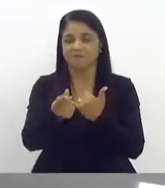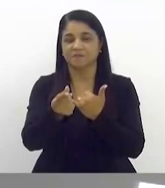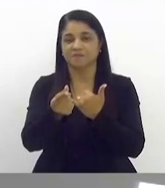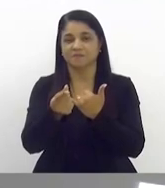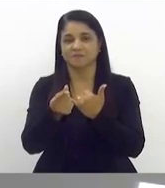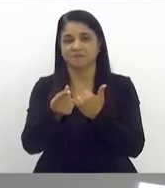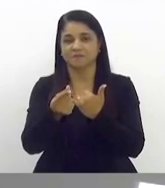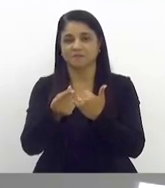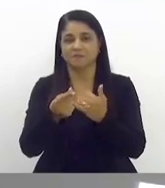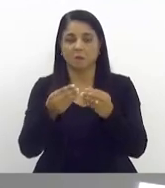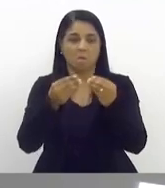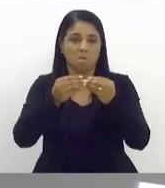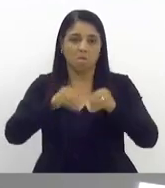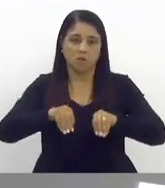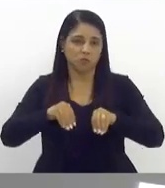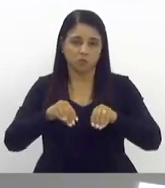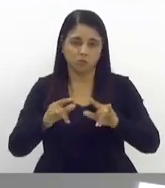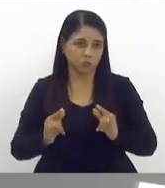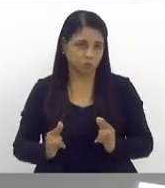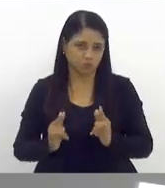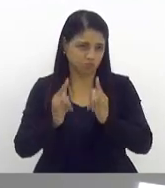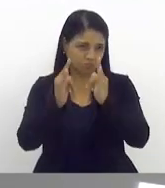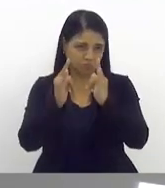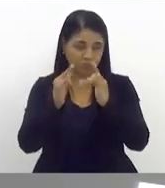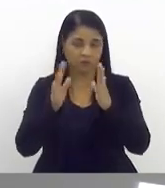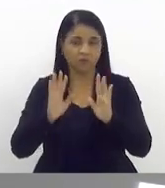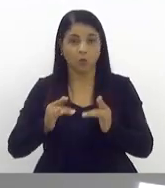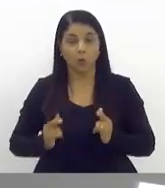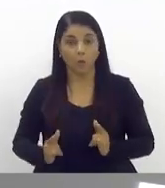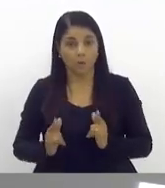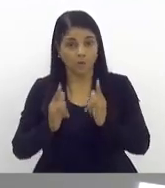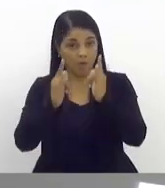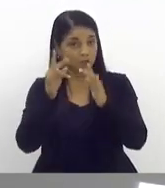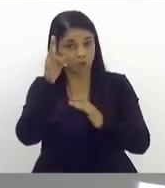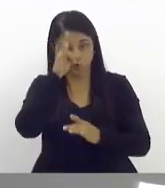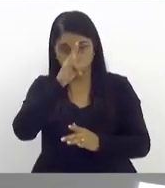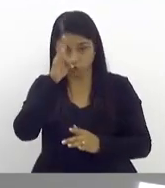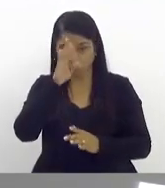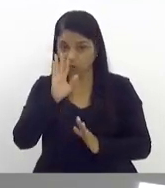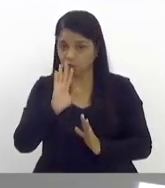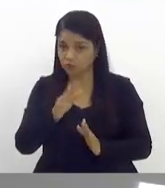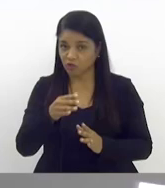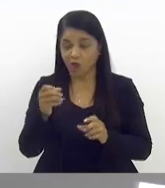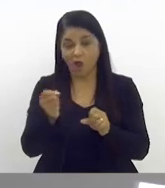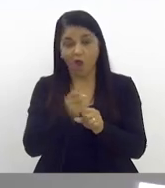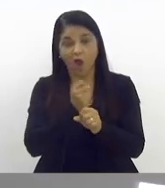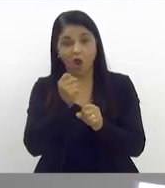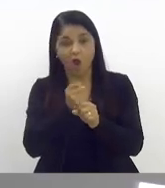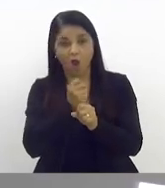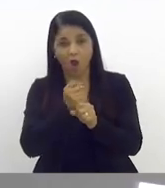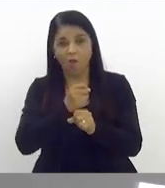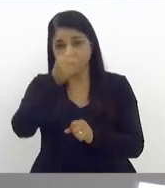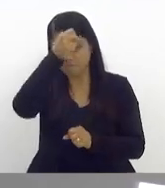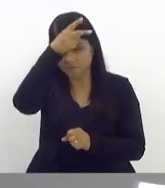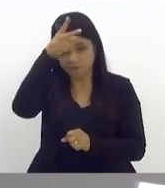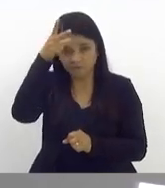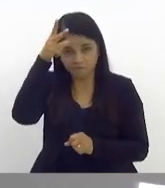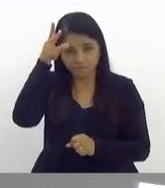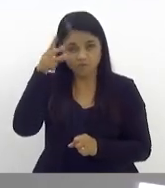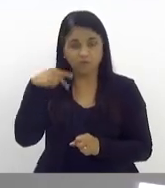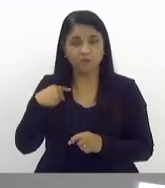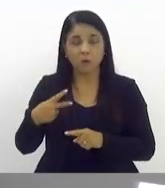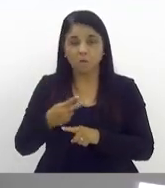nenhum prejuízo à questão arquitetônica. O prédio até já é tombado. Então, para fazer a obra, a prefeitura teve que buscar